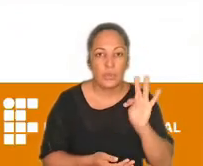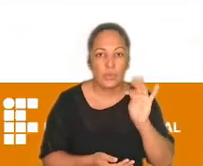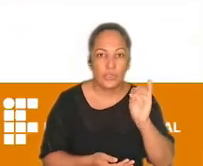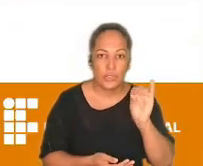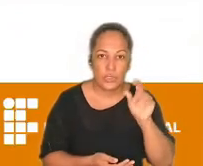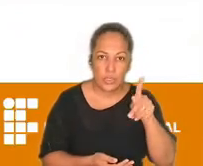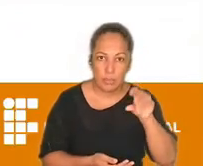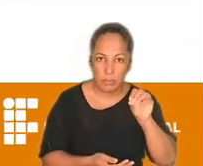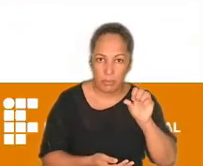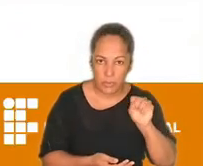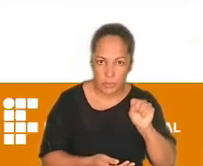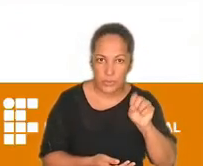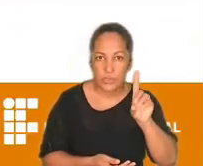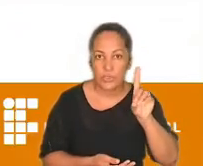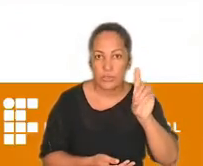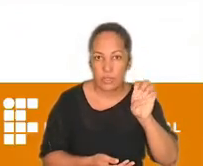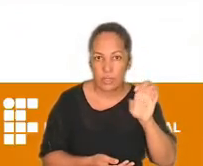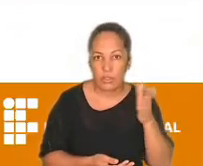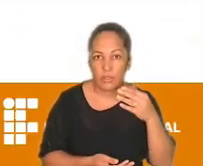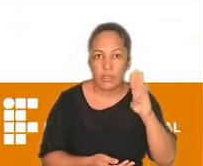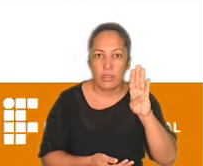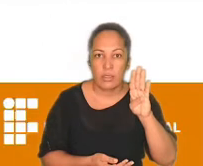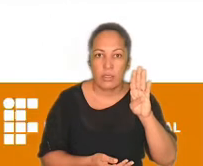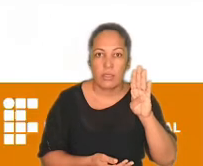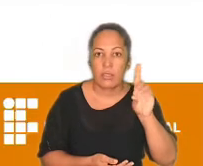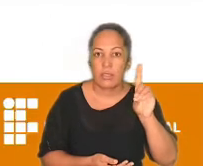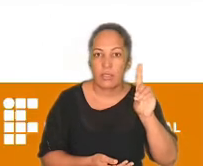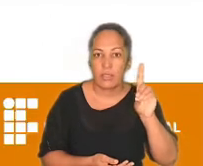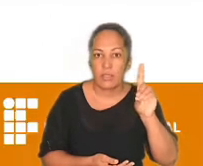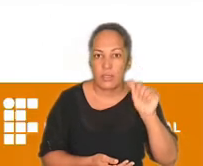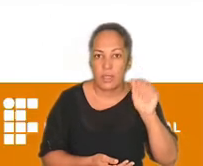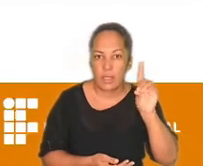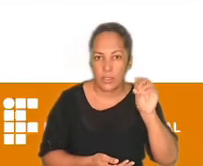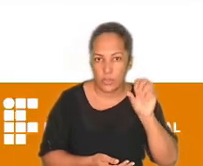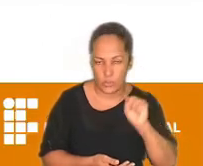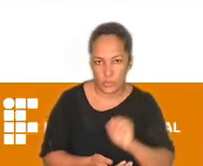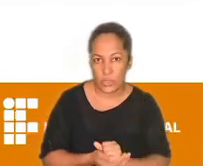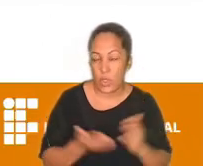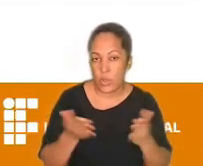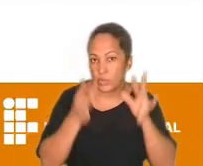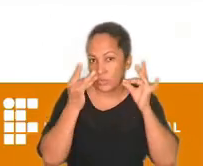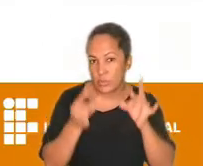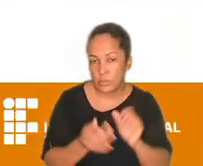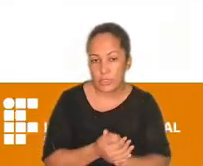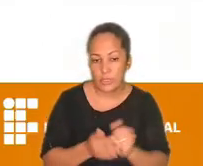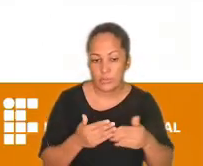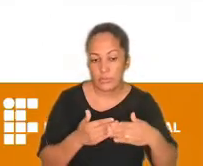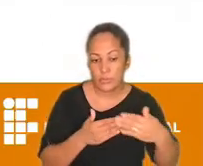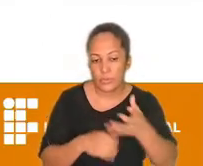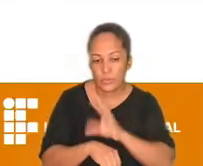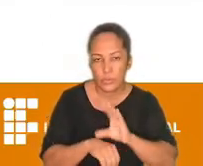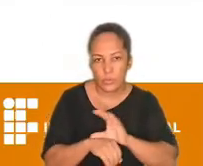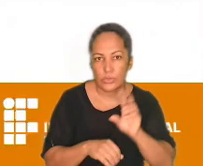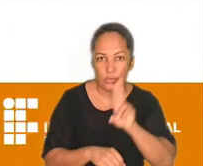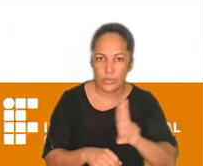de dados. Existem outros tipos, mas esse aqui eu vou falar os que a gente usa mesmo e o que vocês vão usar no decorrer desse curso, tá? Difícil a gente geralmente